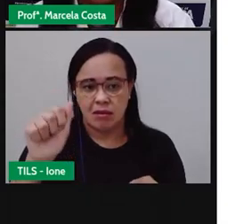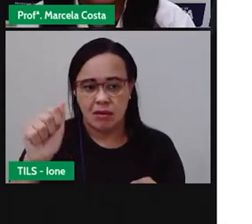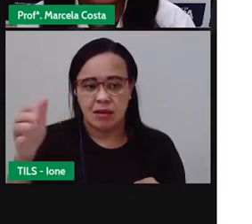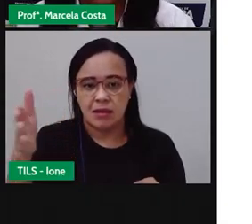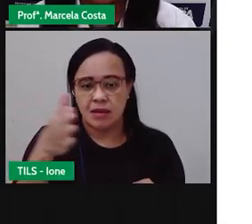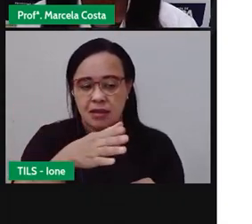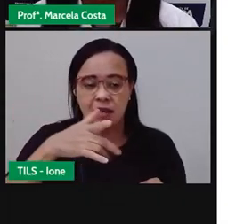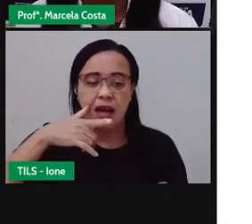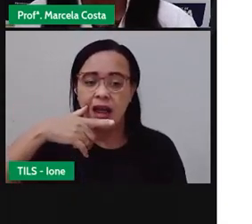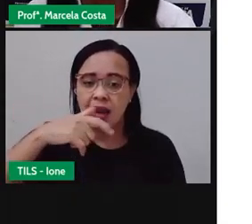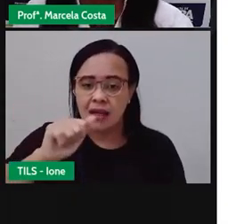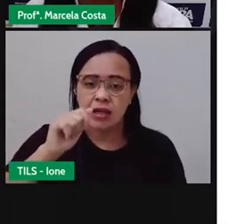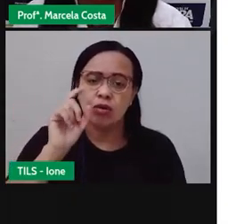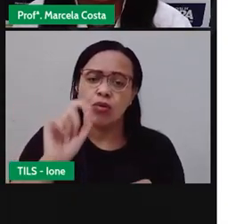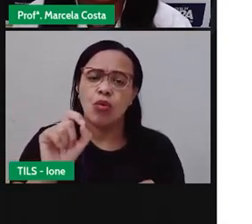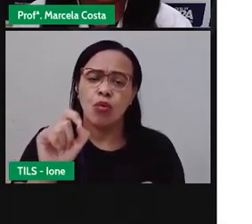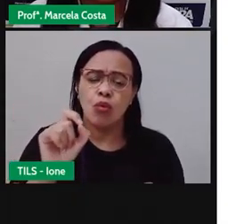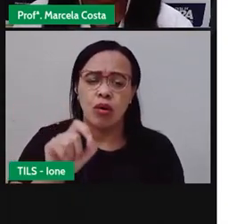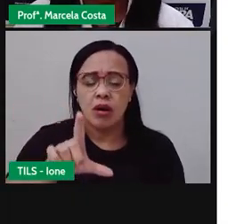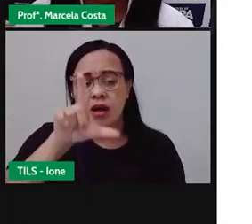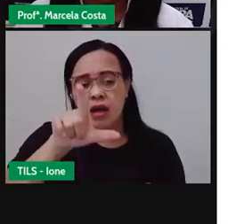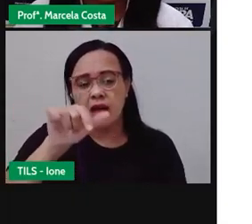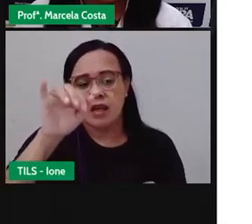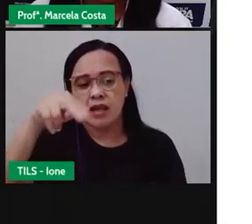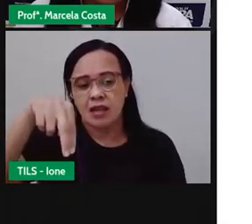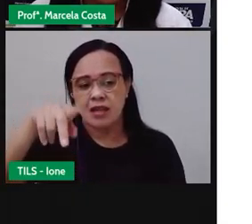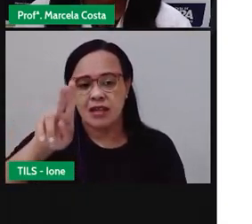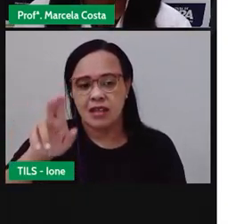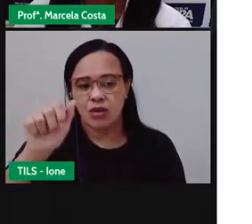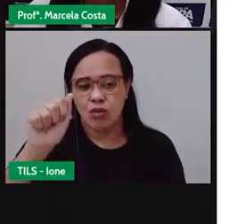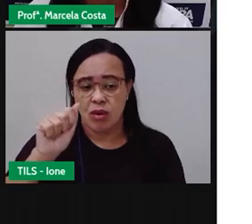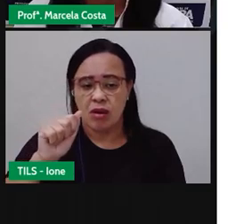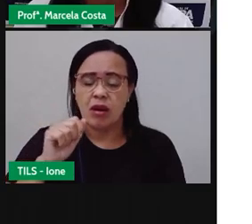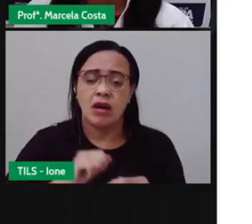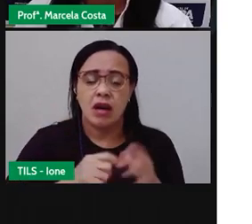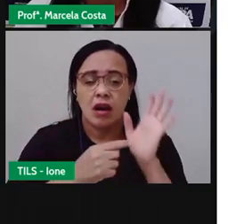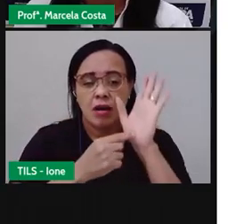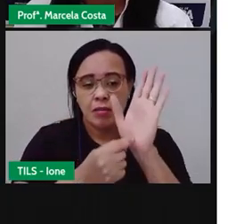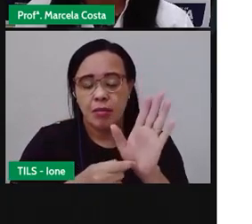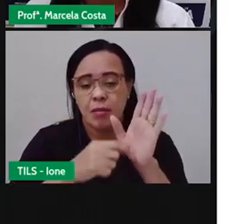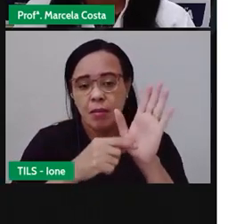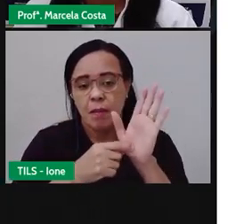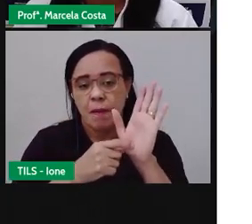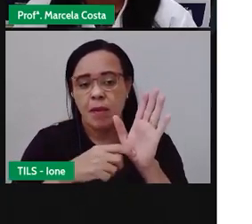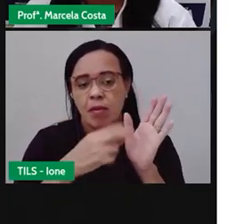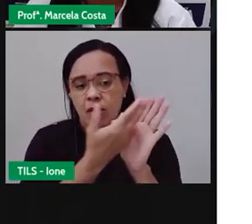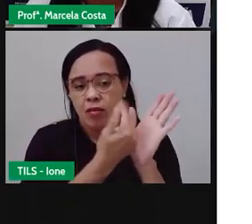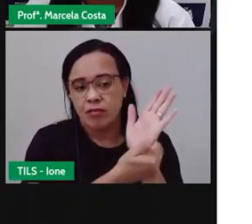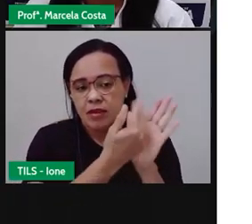Nesse trava-língua, eu deixei aqui só algumas imagens para vocês irem aí